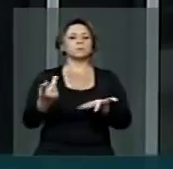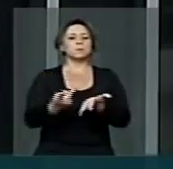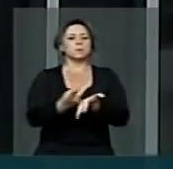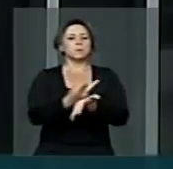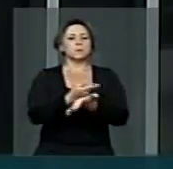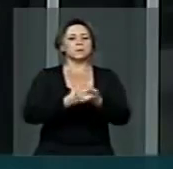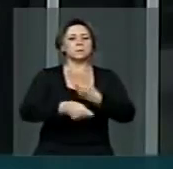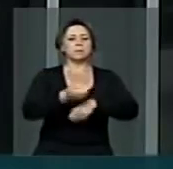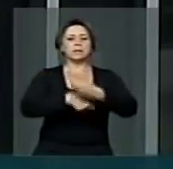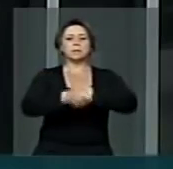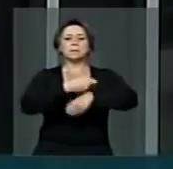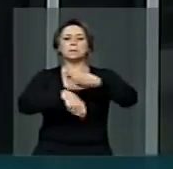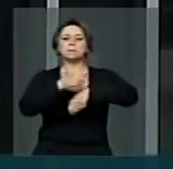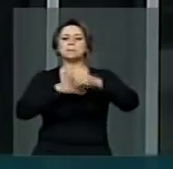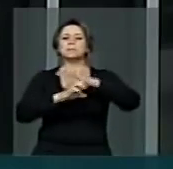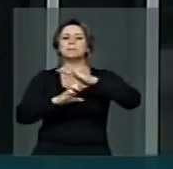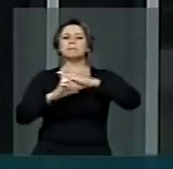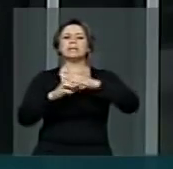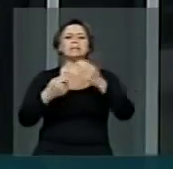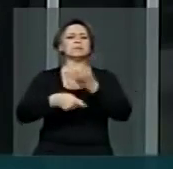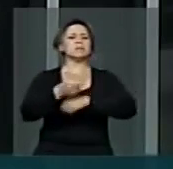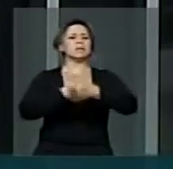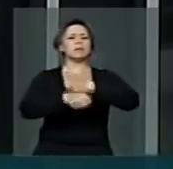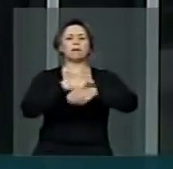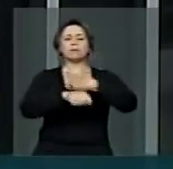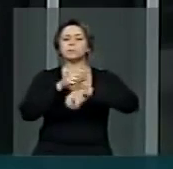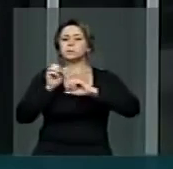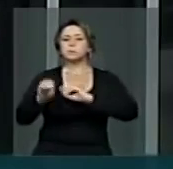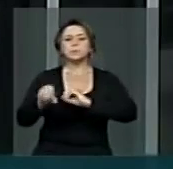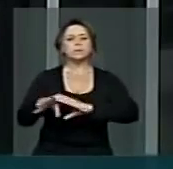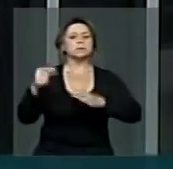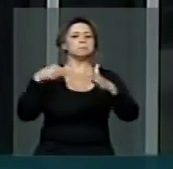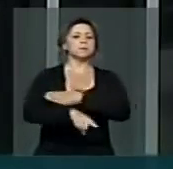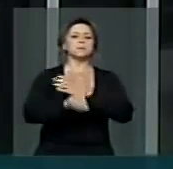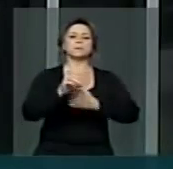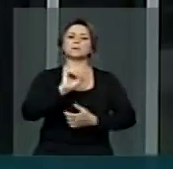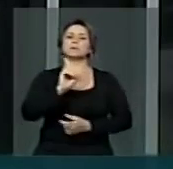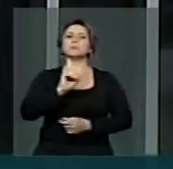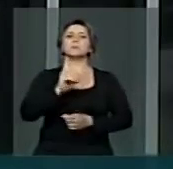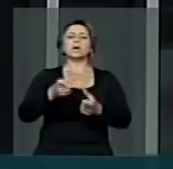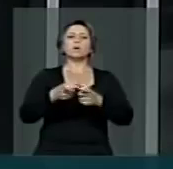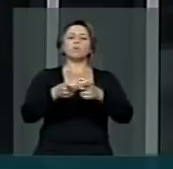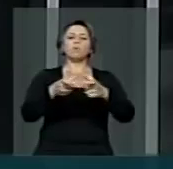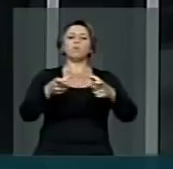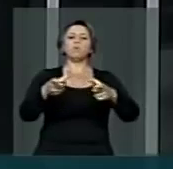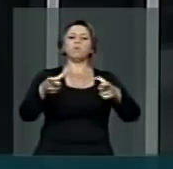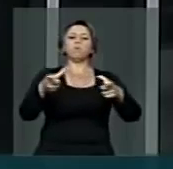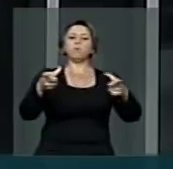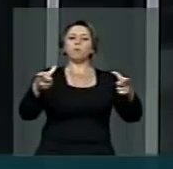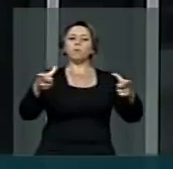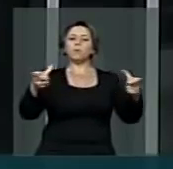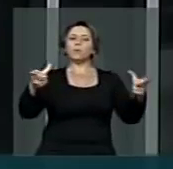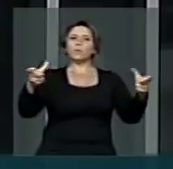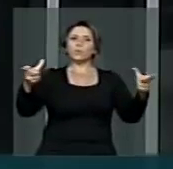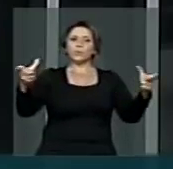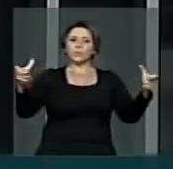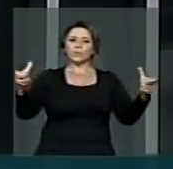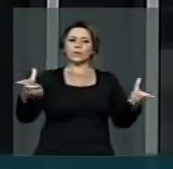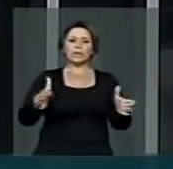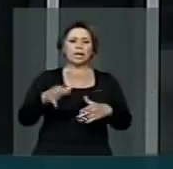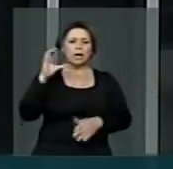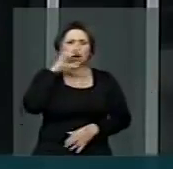atividade empresarial comum. Até porque o ensino particular se expande, até prova em contrário, no